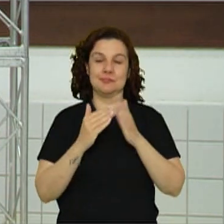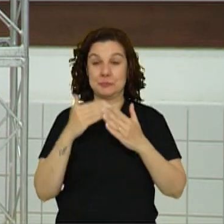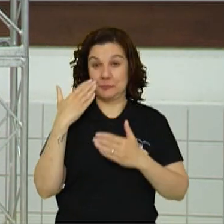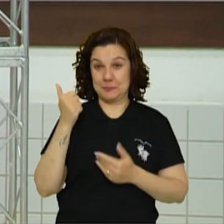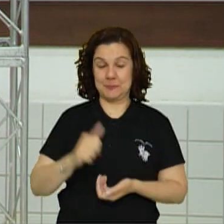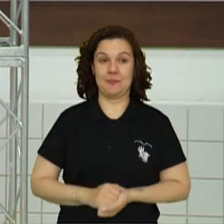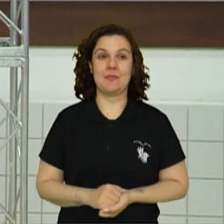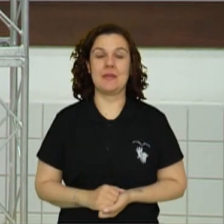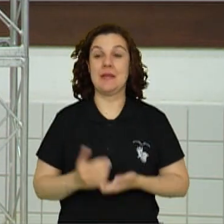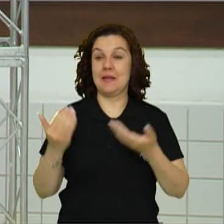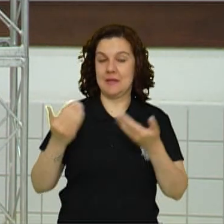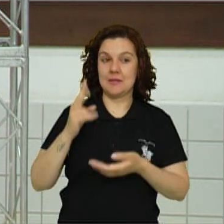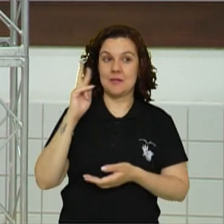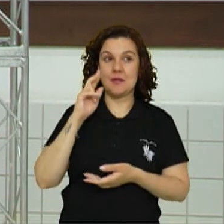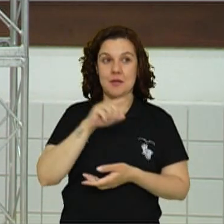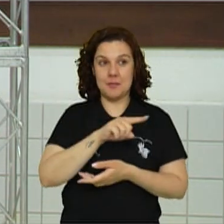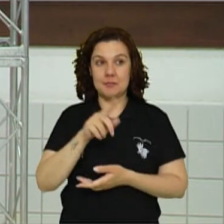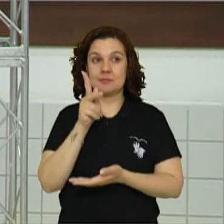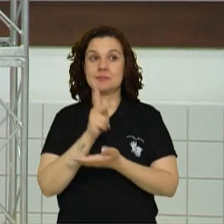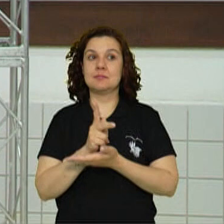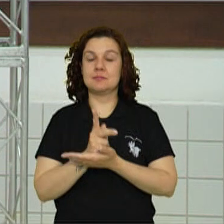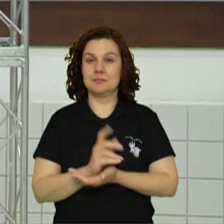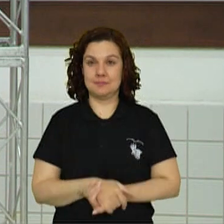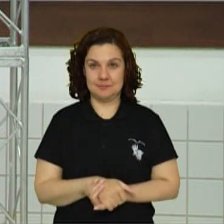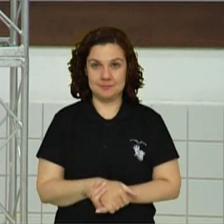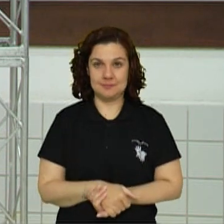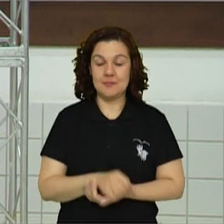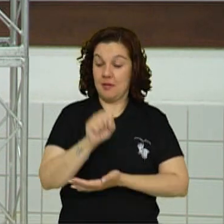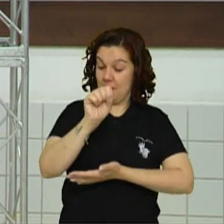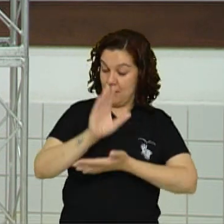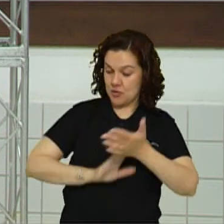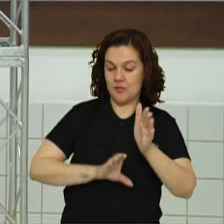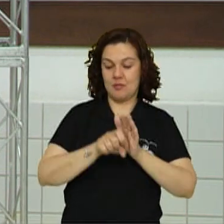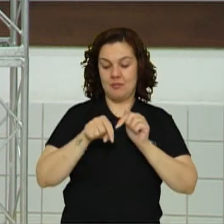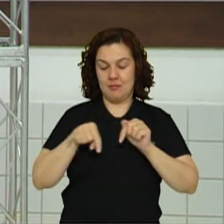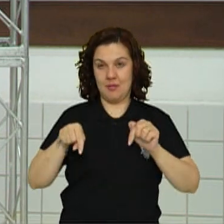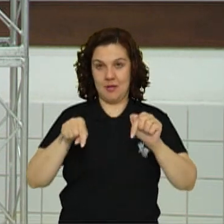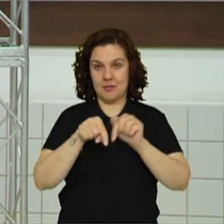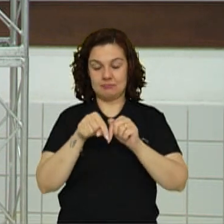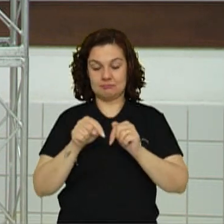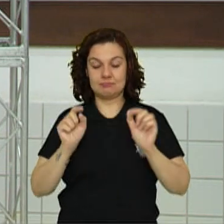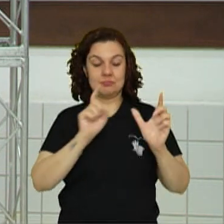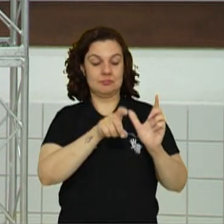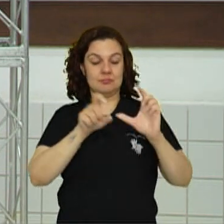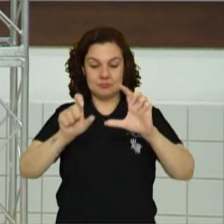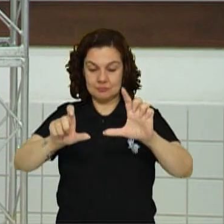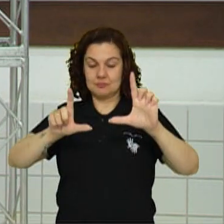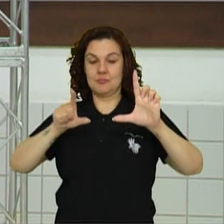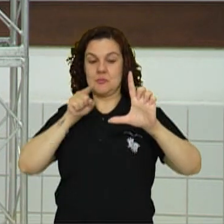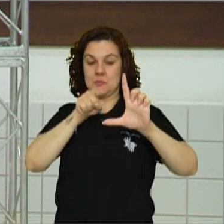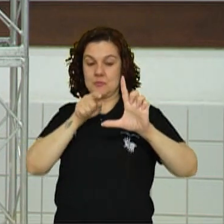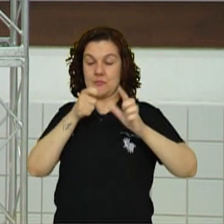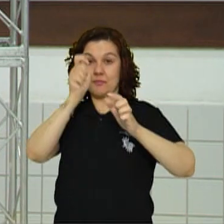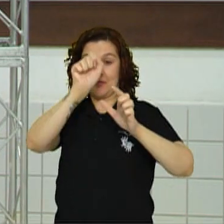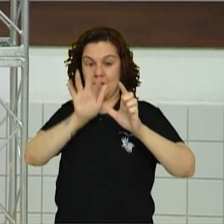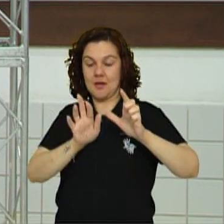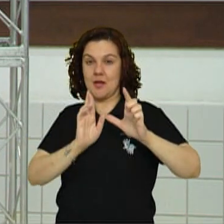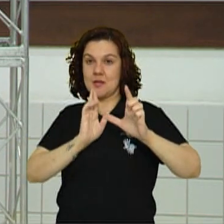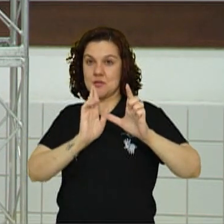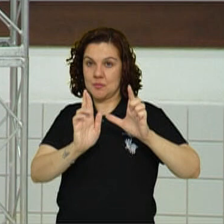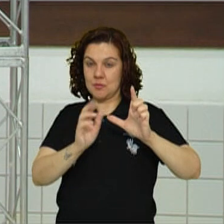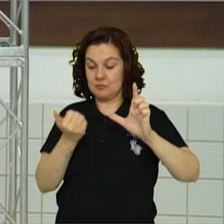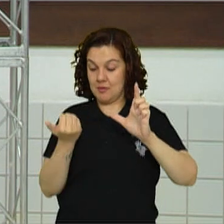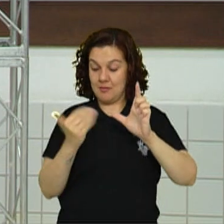precisa. Fazendo aqueles lembretes de sempre, atividades do Classroom. Acesse o link da atividade obrigatória, clique